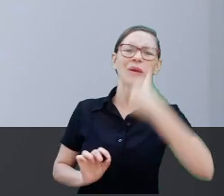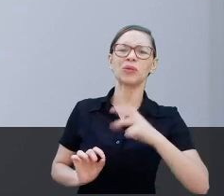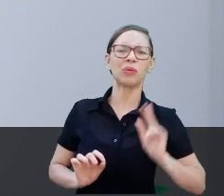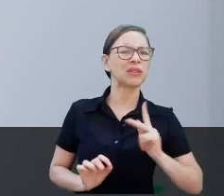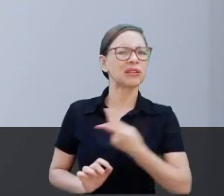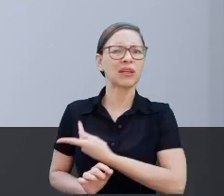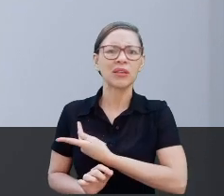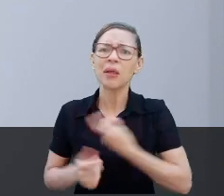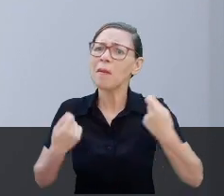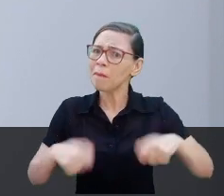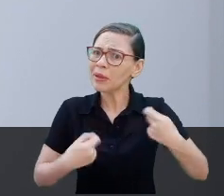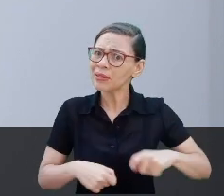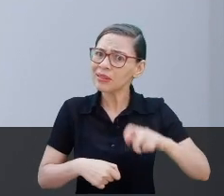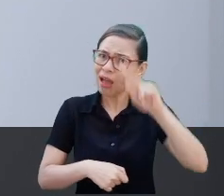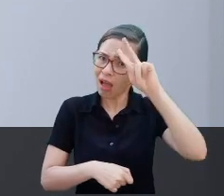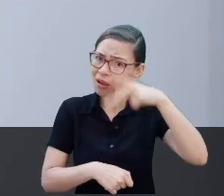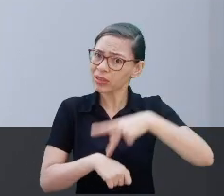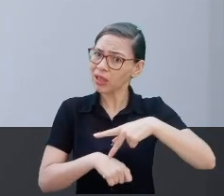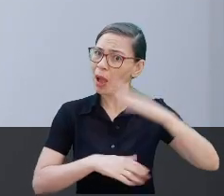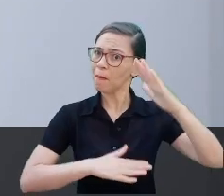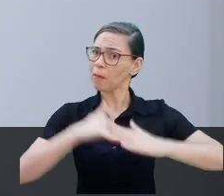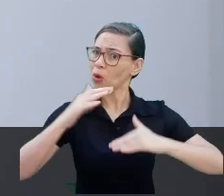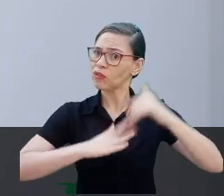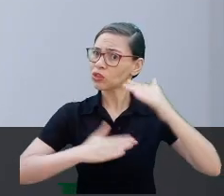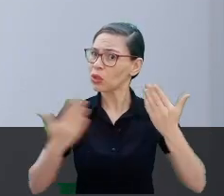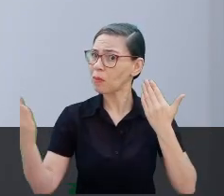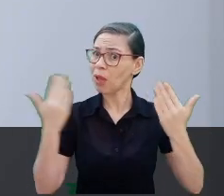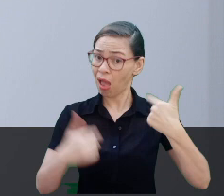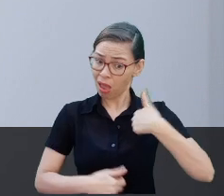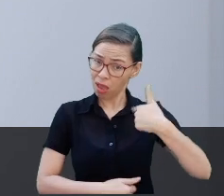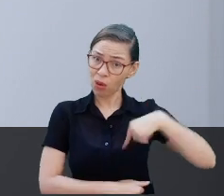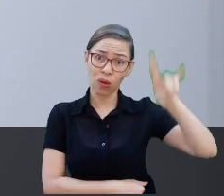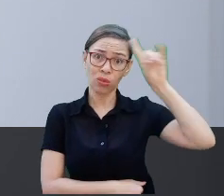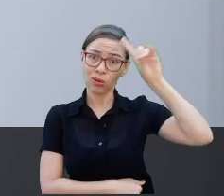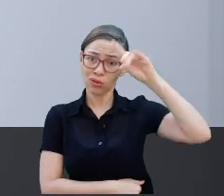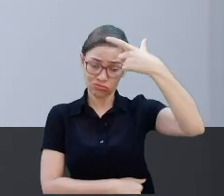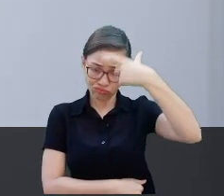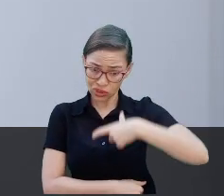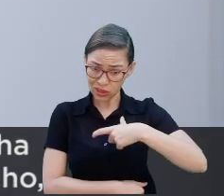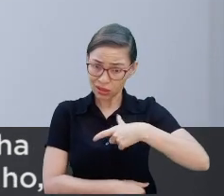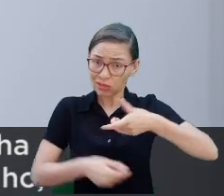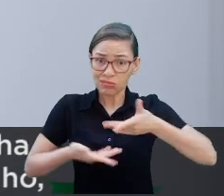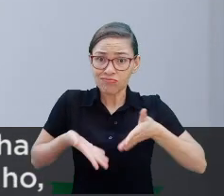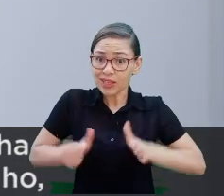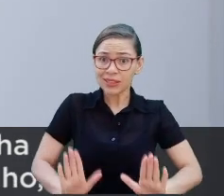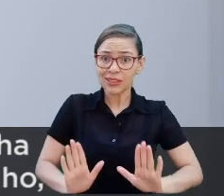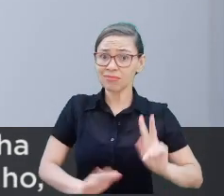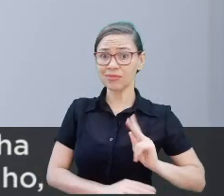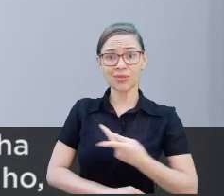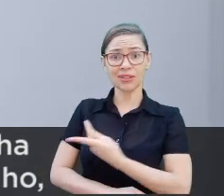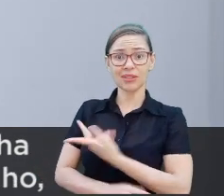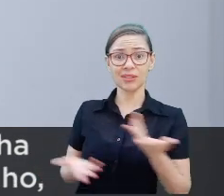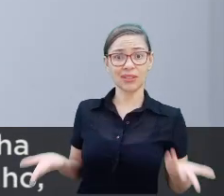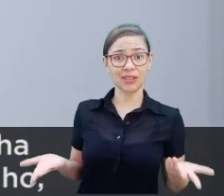nossa profissão. Então, ser reconhecida como a profissional, porque trans eu sou todo dia, todo momento, trans eu sou de